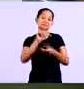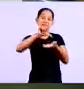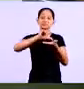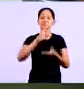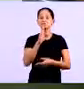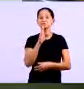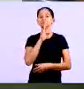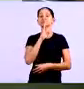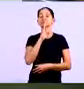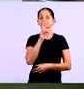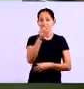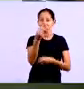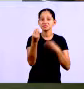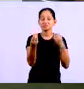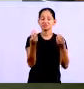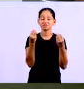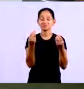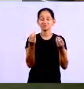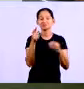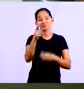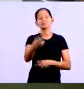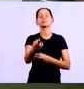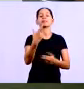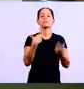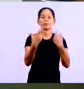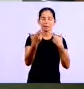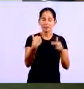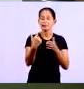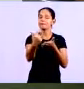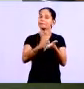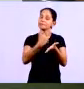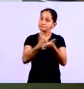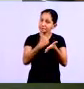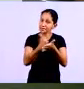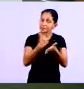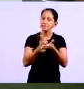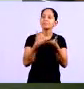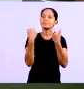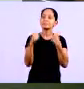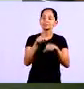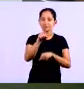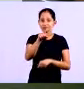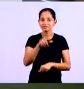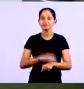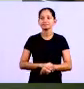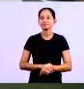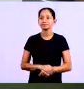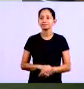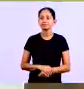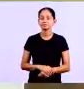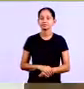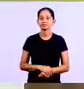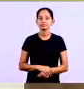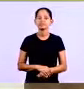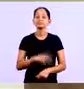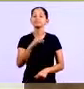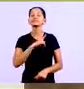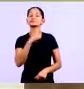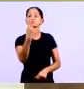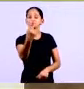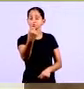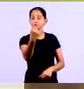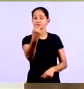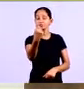que ter o medidor da nossa disciplina, as perguntas dos polos. Tem aqui só um boa noite